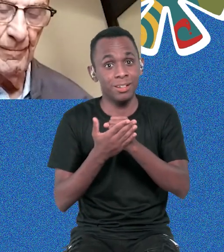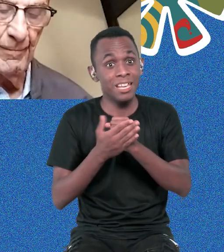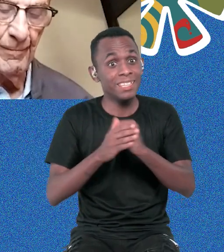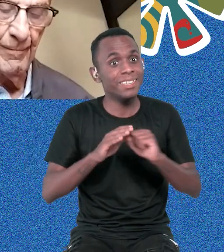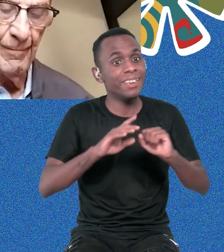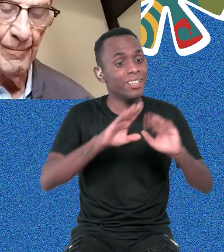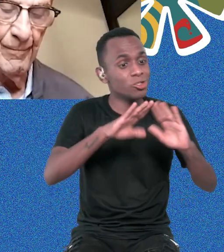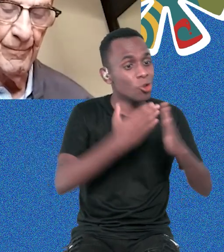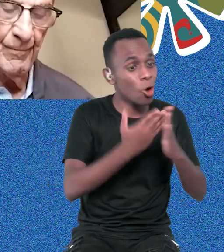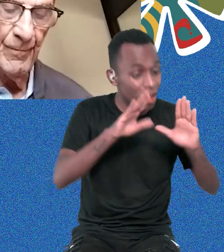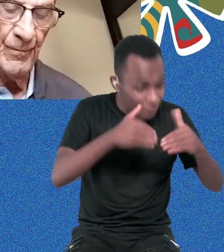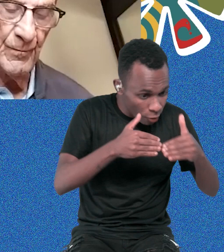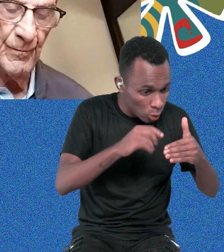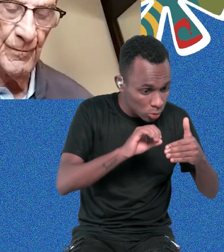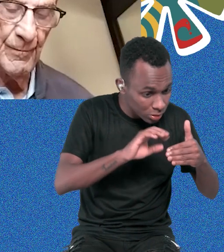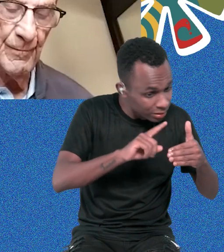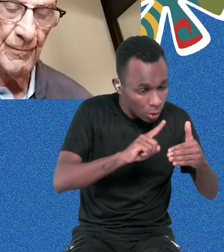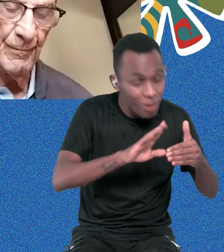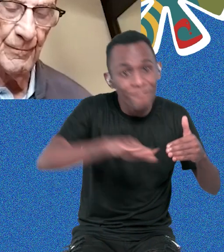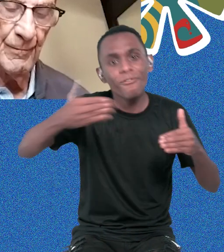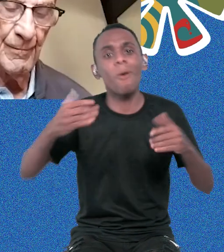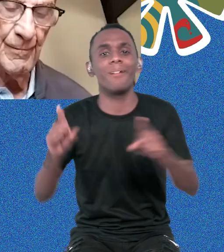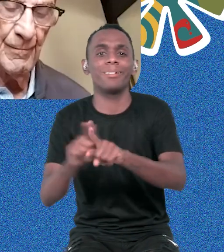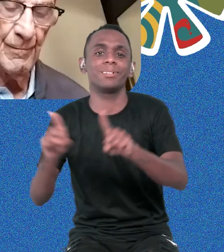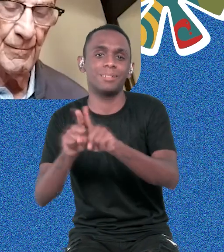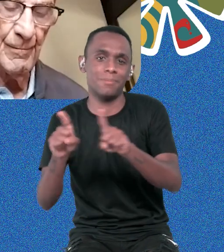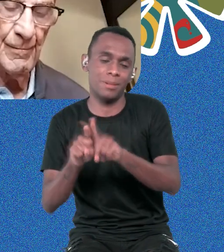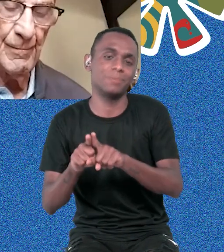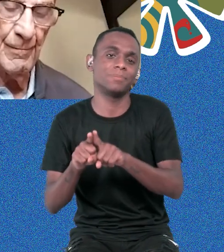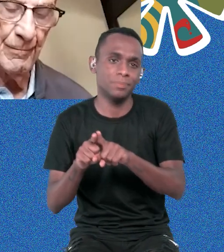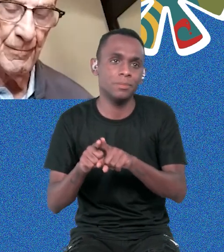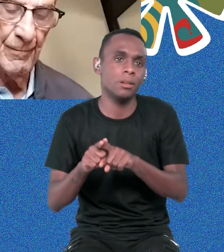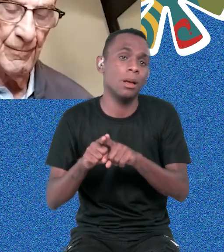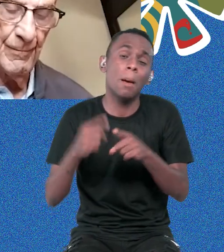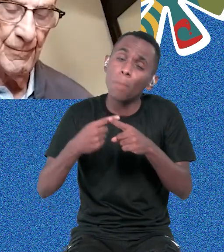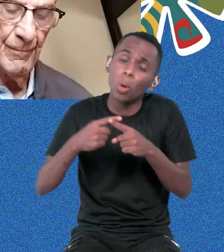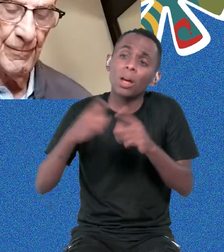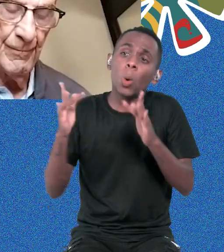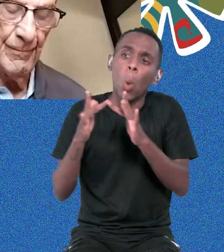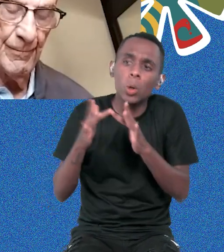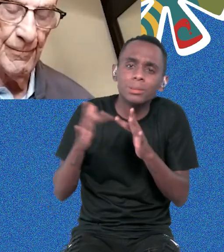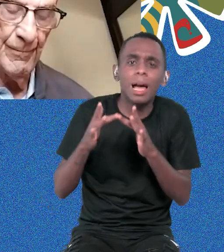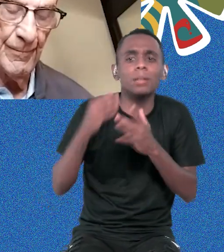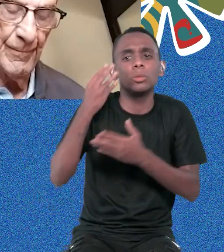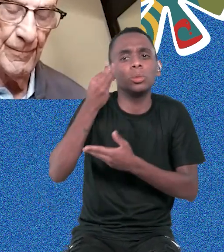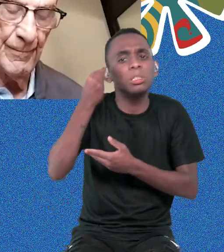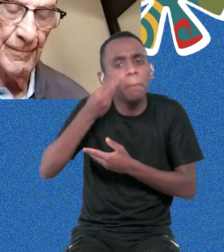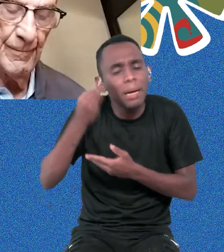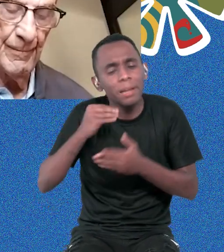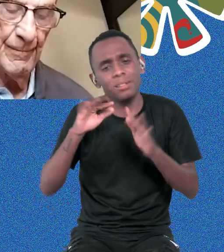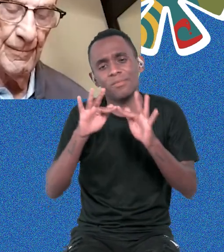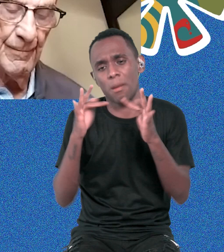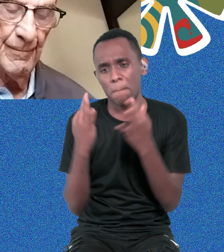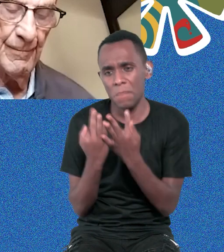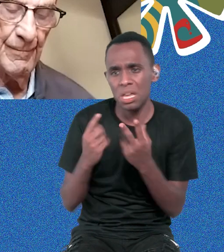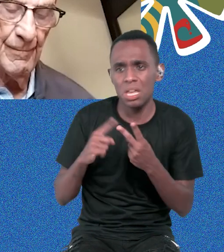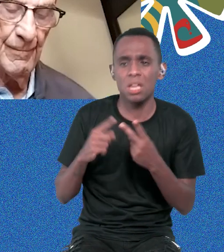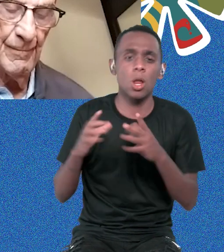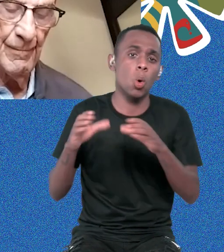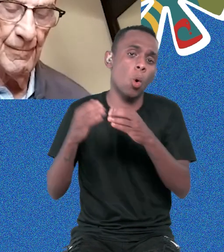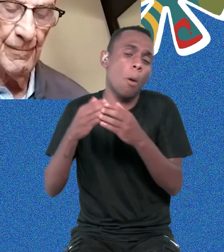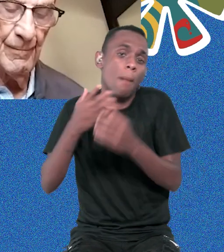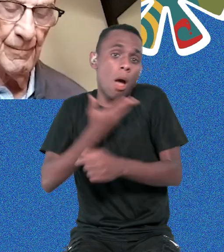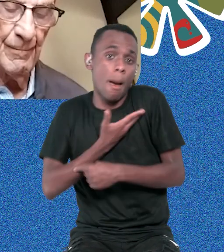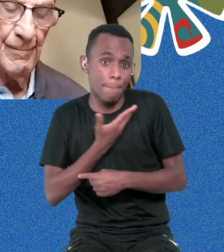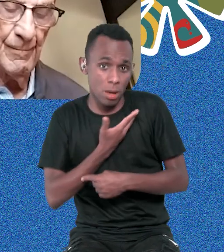do espaço da escola, que estão referenciadas nos grupos de vivência, seja da família, nos grupos de amigos,